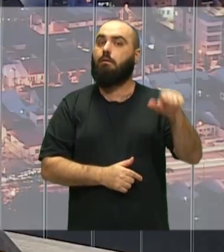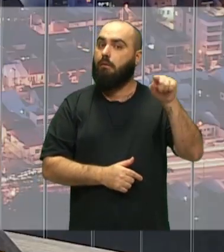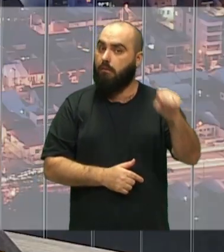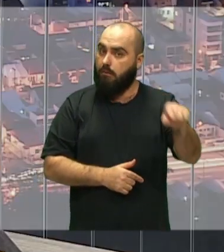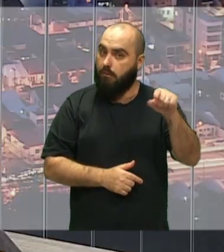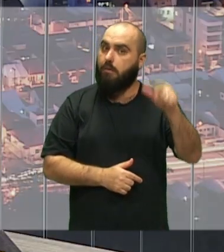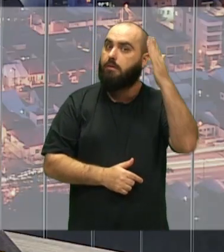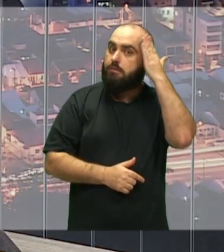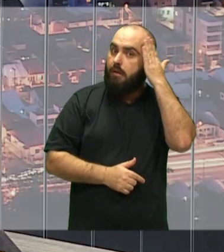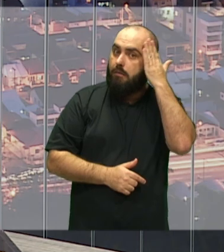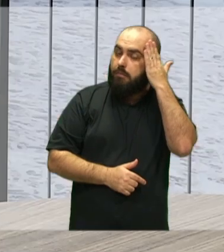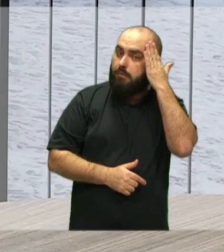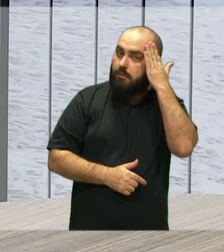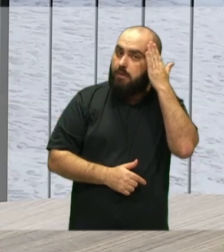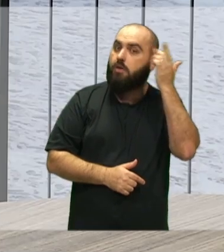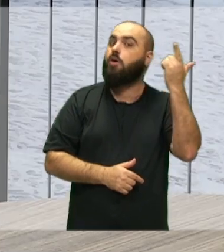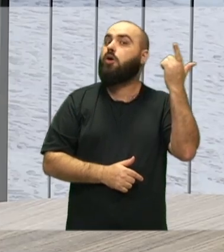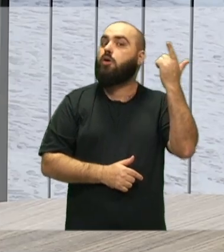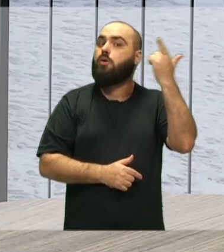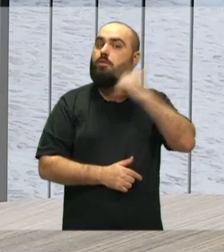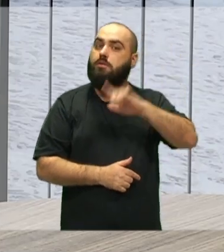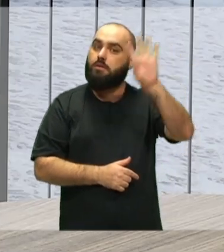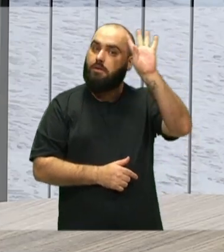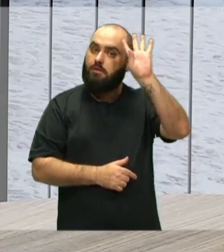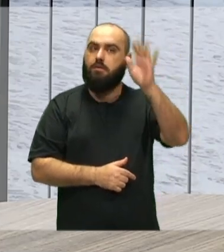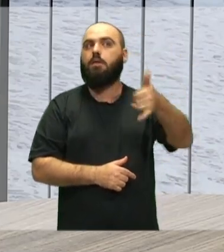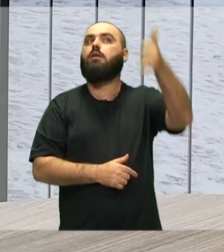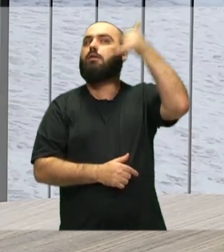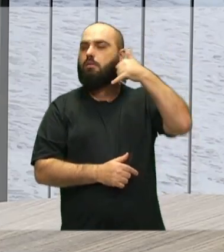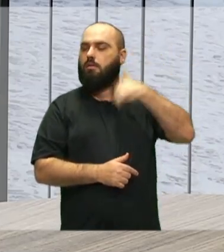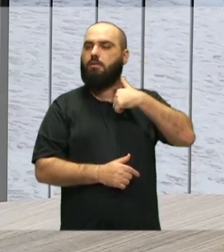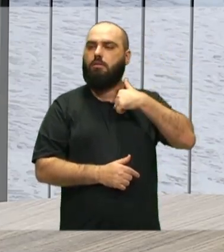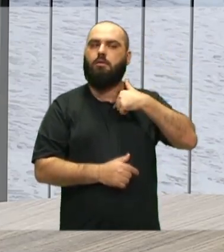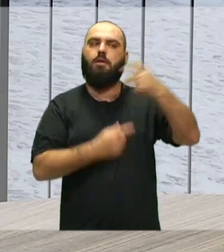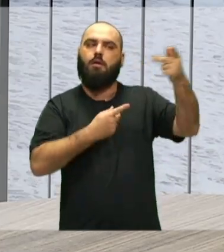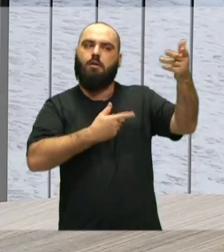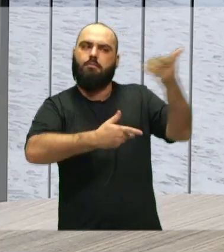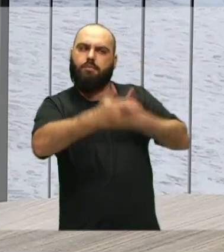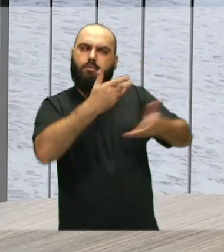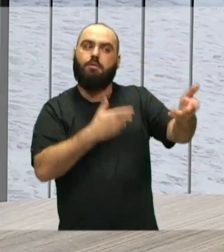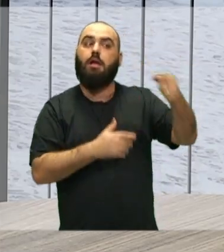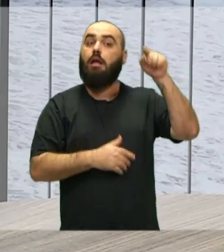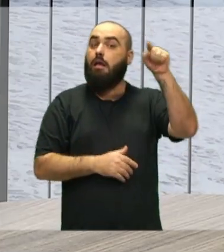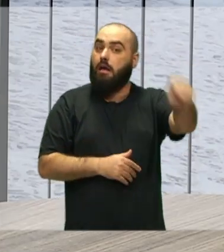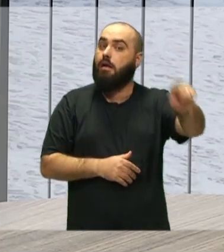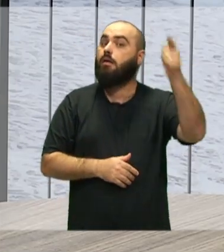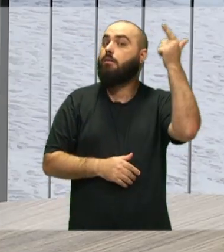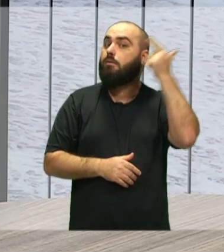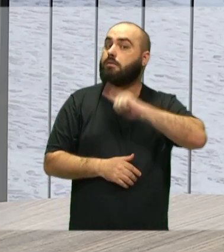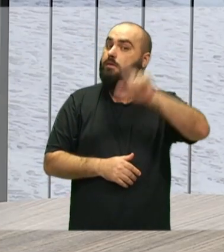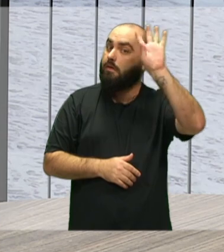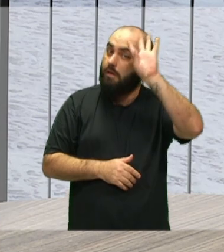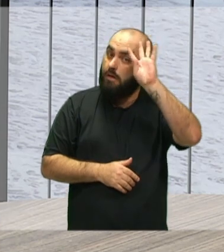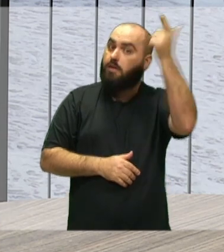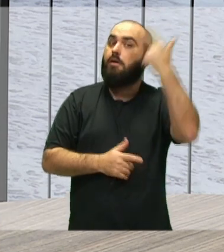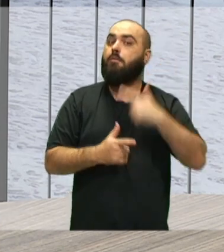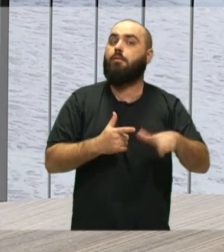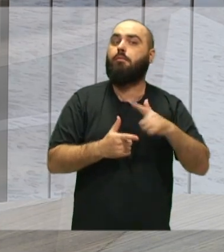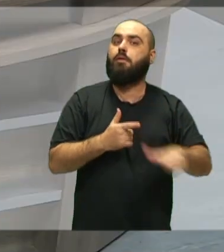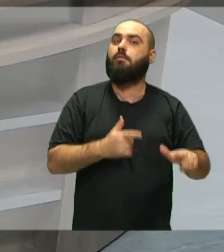sabendo um pouco da matéria, conseguiu resolver, ele ligou para mim e tal, a gente trocou uma ideia, ele conseguiu resolver o problema desse